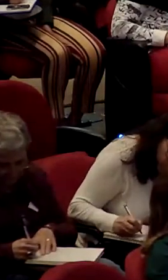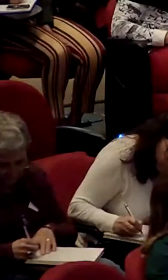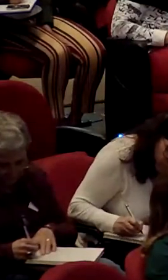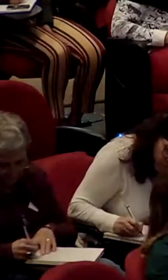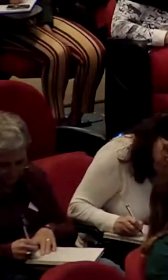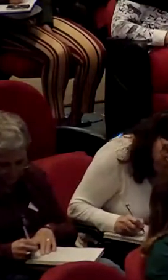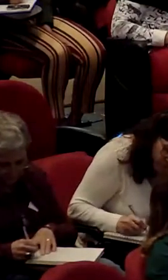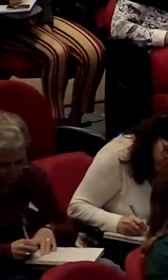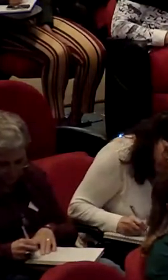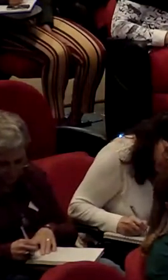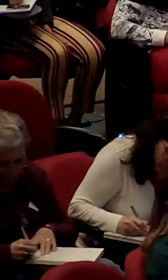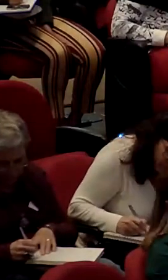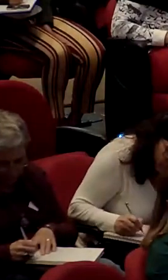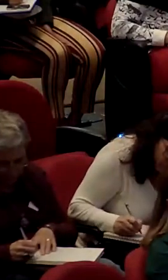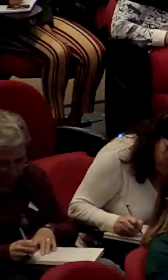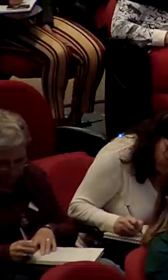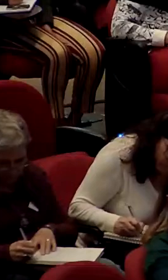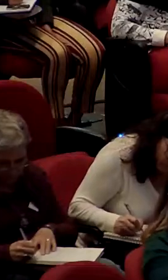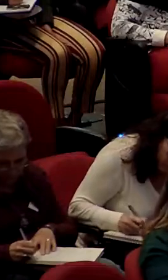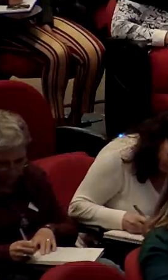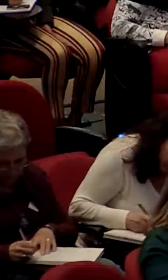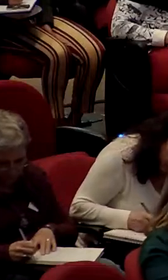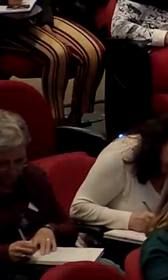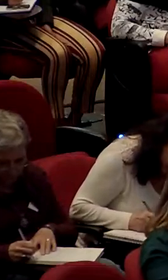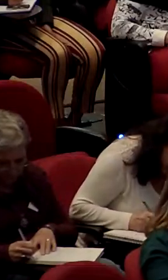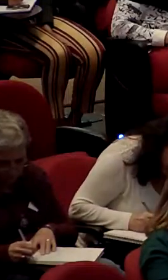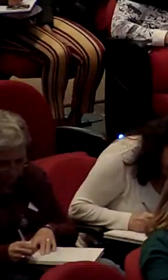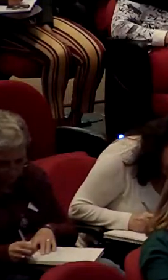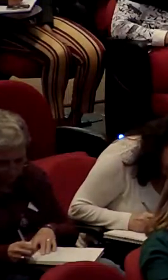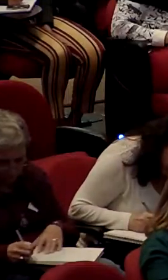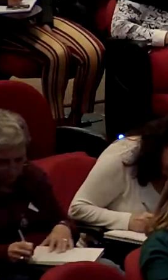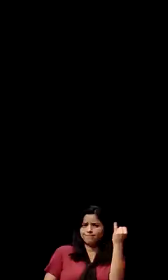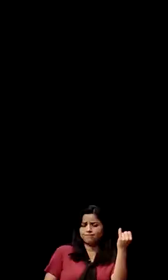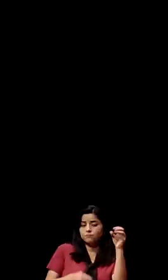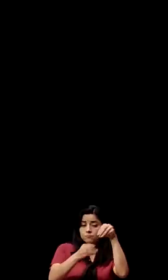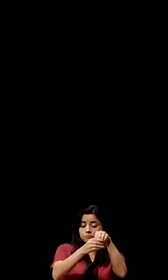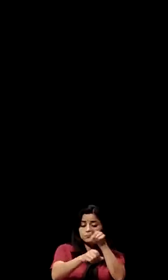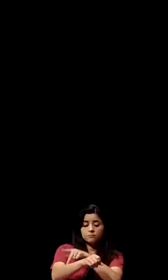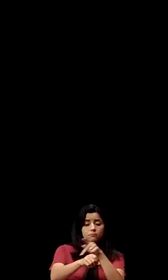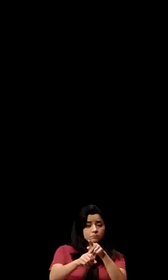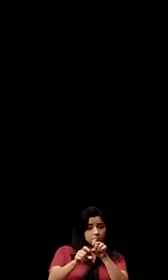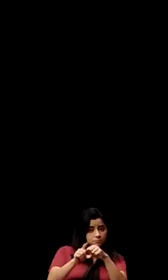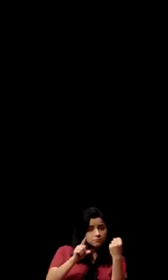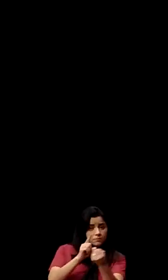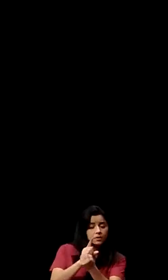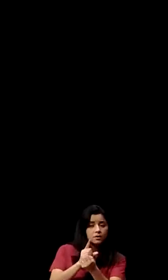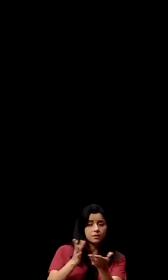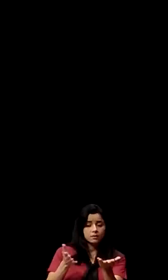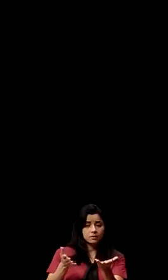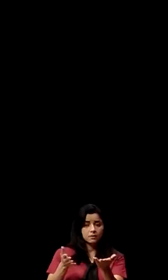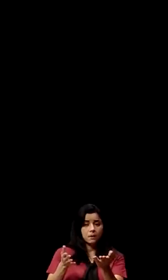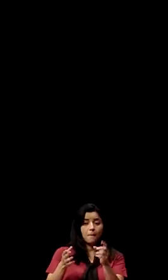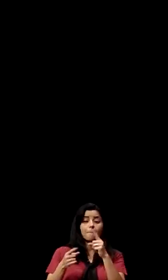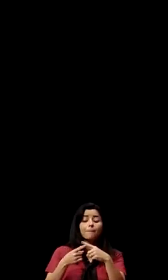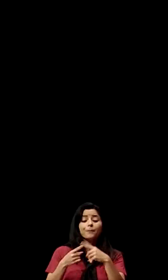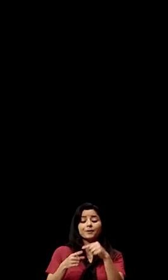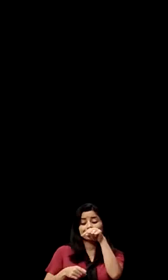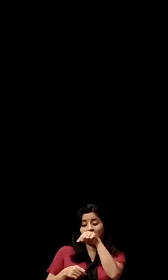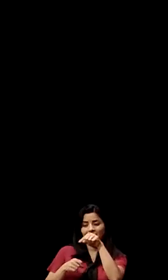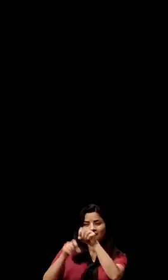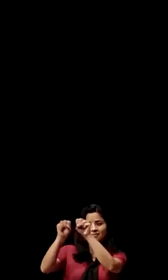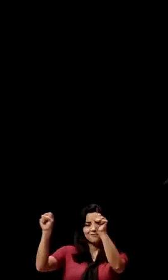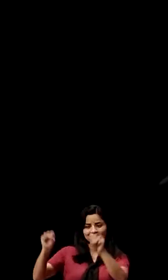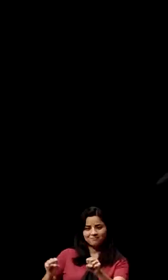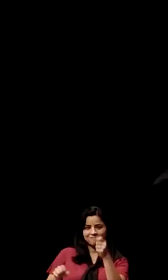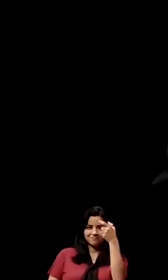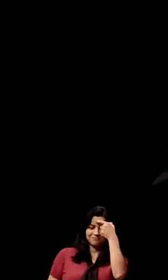intellectual system. E esses conceitos, eles são muito importantes para a pedagogia social no que tange a ela ser um sistema